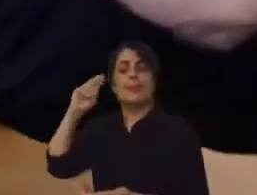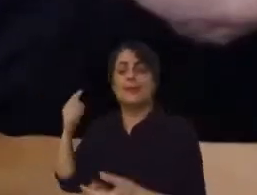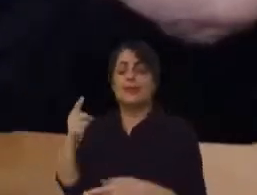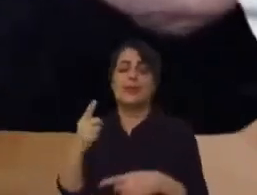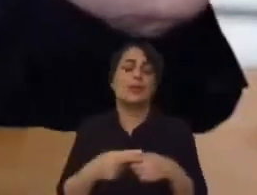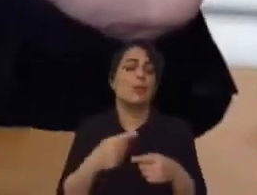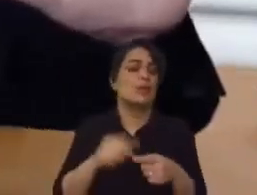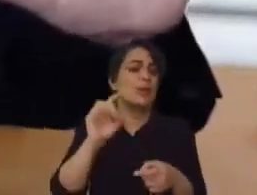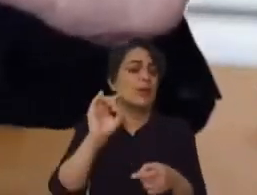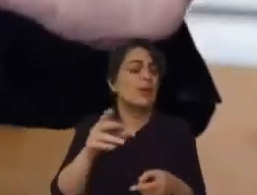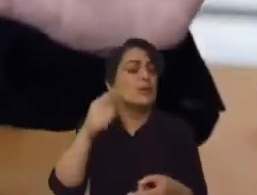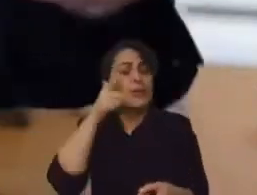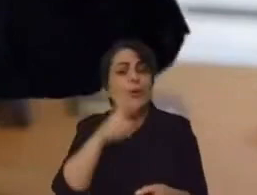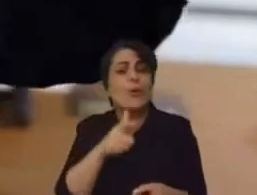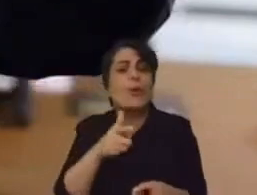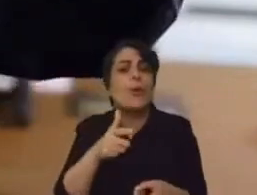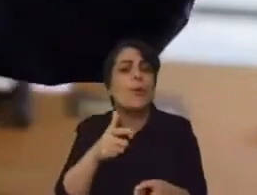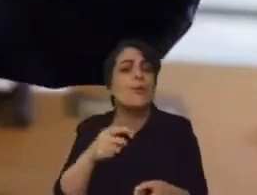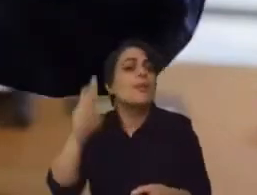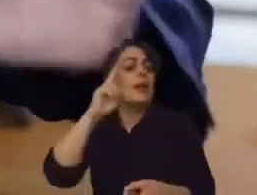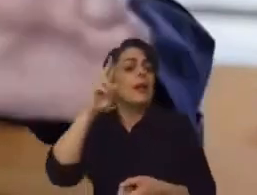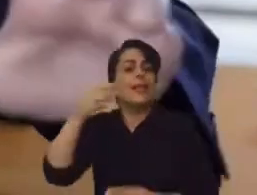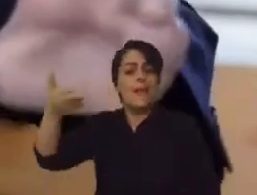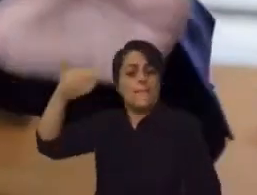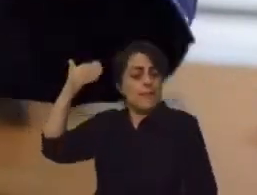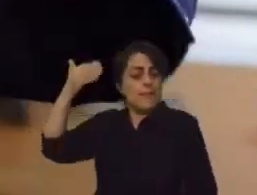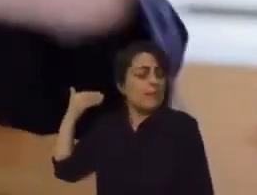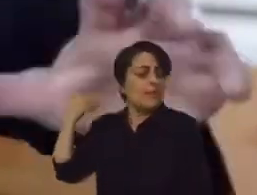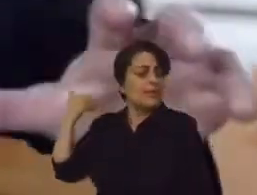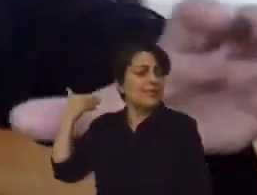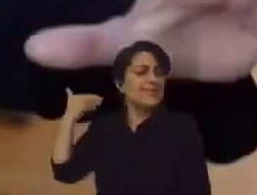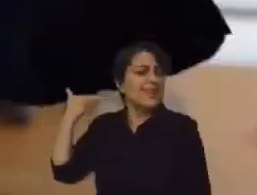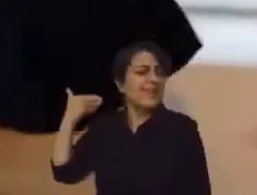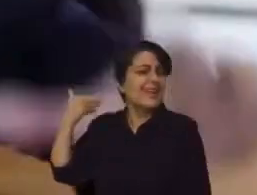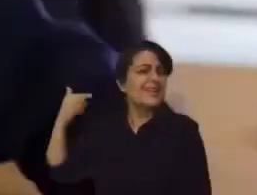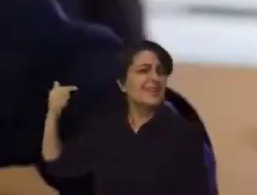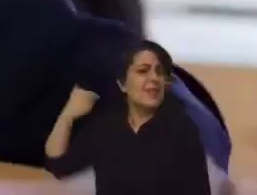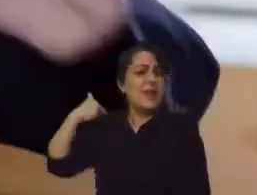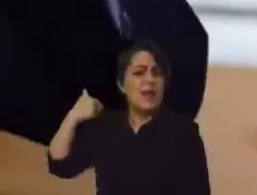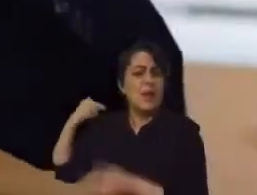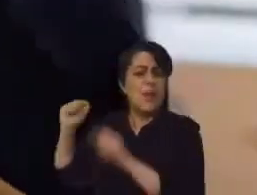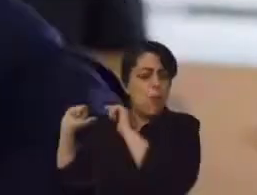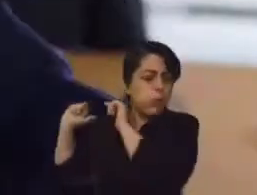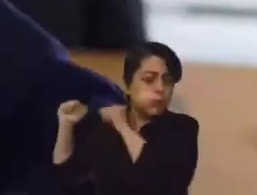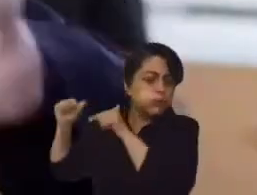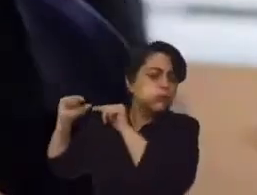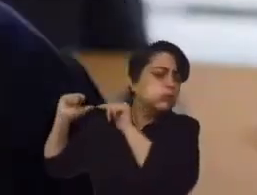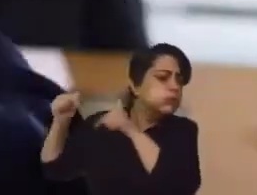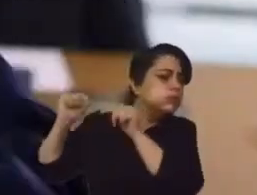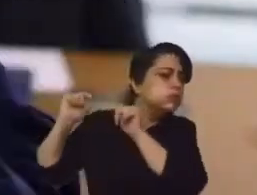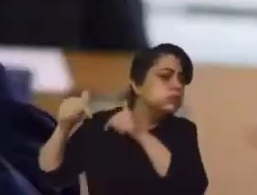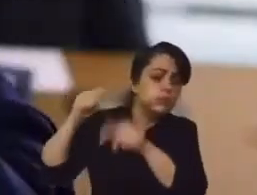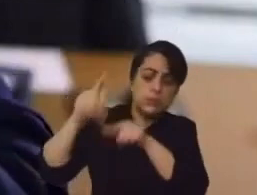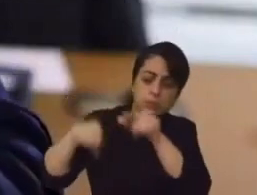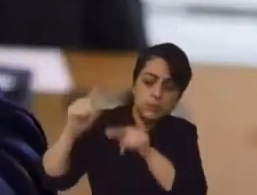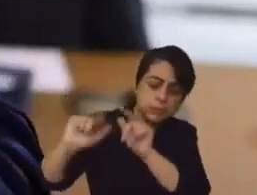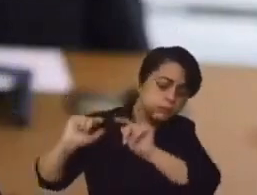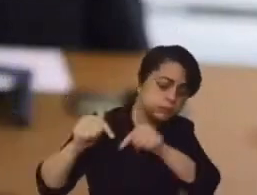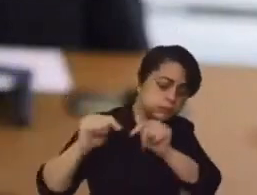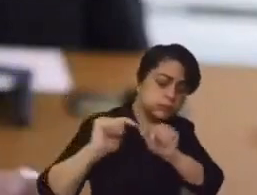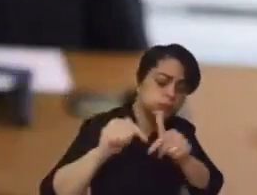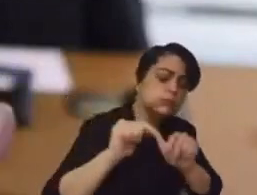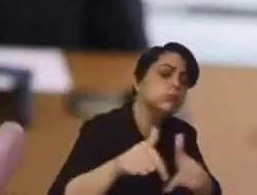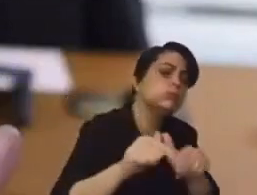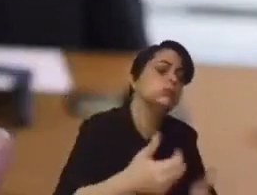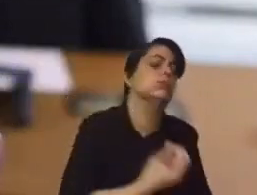o passado que eu vivi. É as coisas que eu fiz, que você fez, que o povo fez, que nós construímos e que nós vivemos.